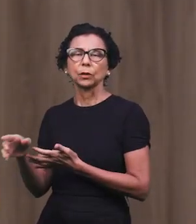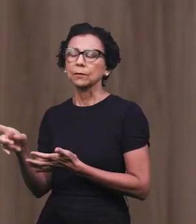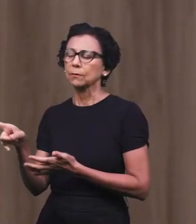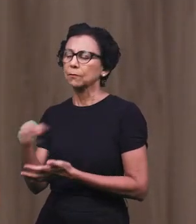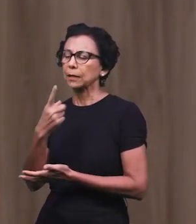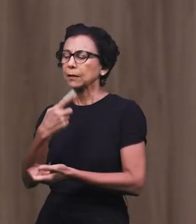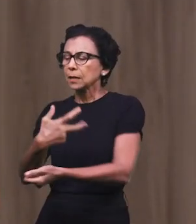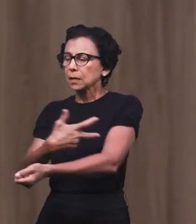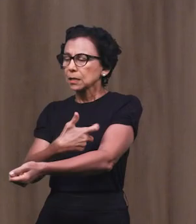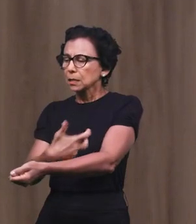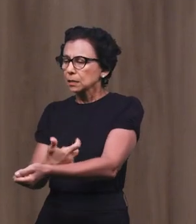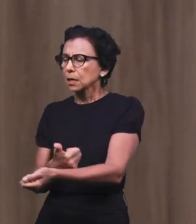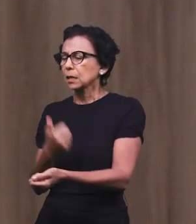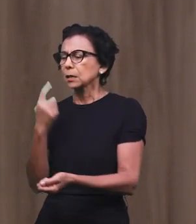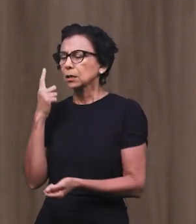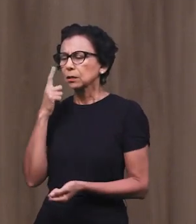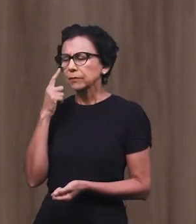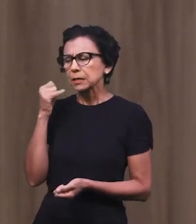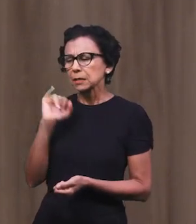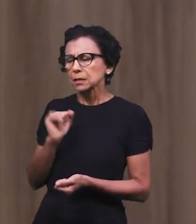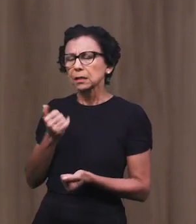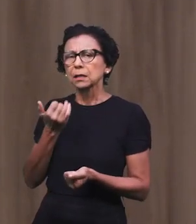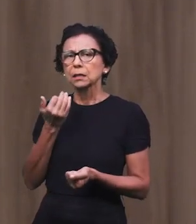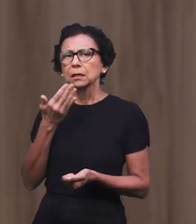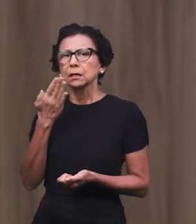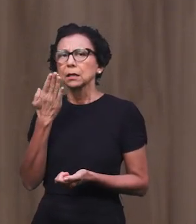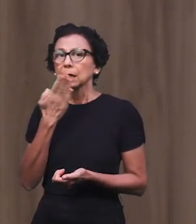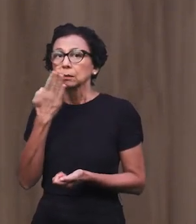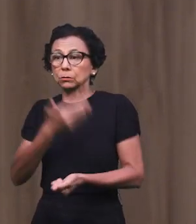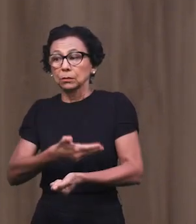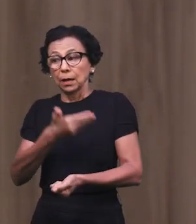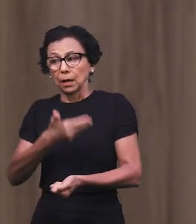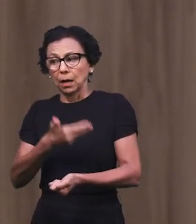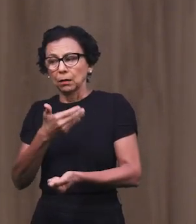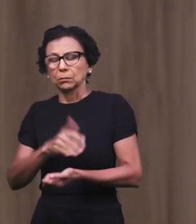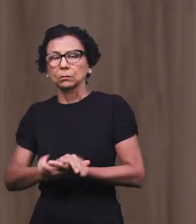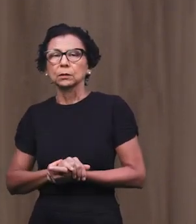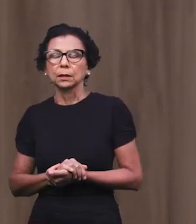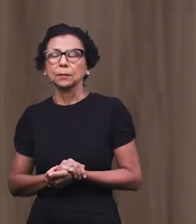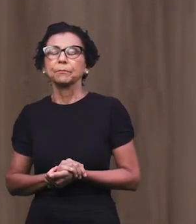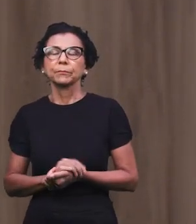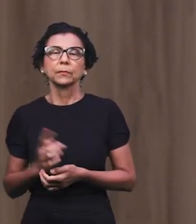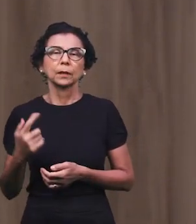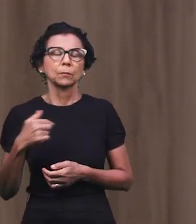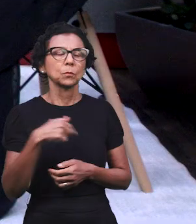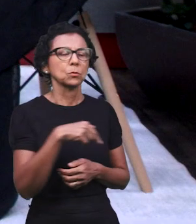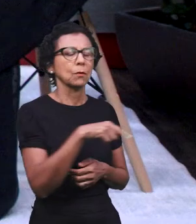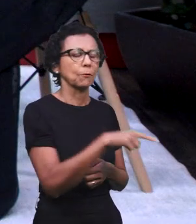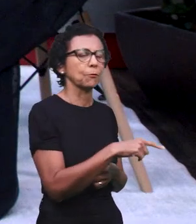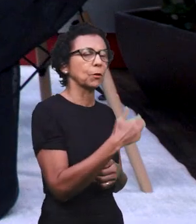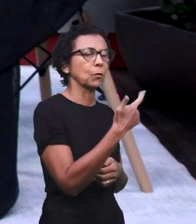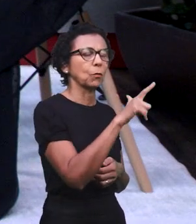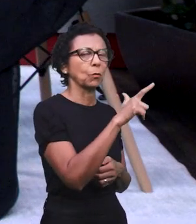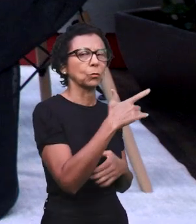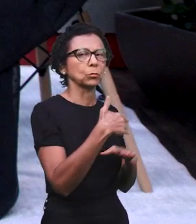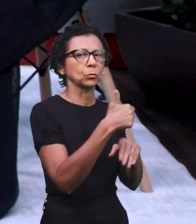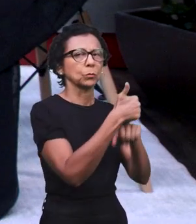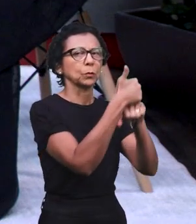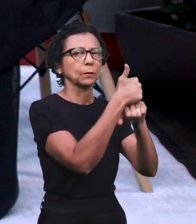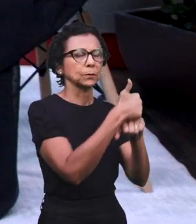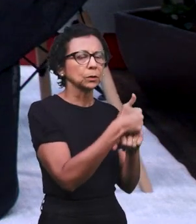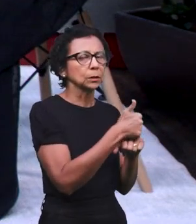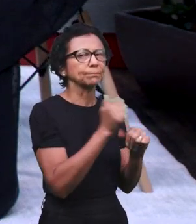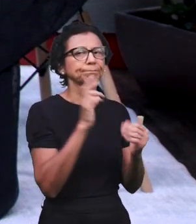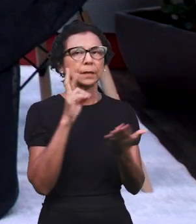tipo de mau hálito? Geralmente, né, a pessoa diabética, ela tem aquele hálito mais cetônico, que é o que a literatura faz. Mas isso é mais